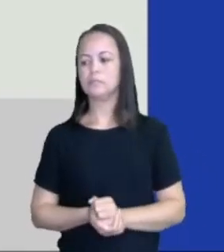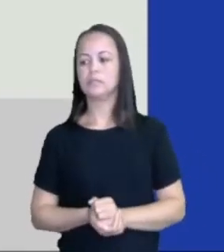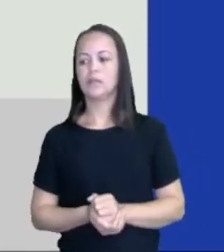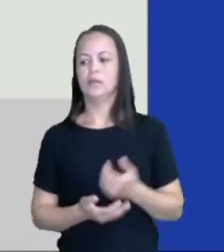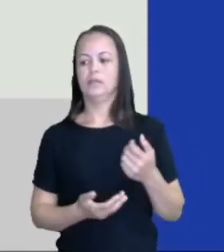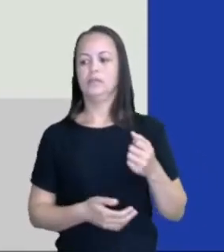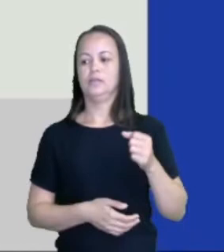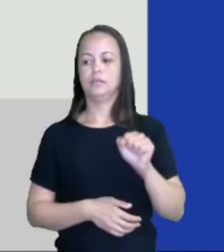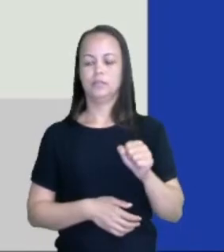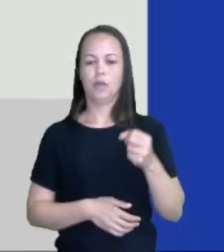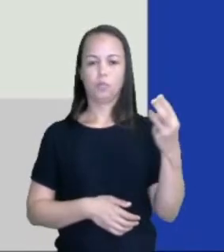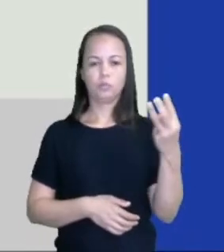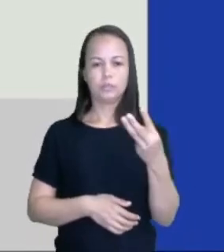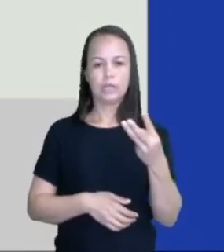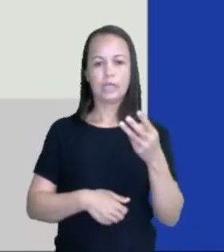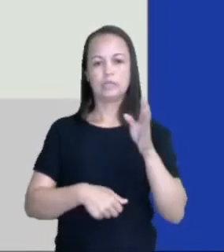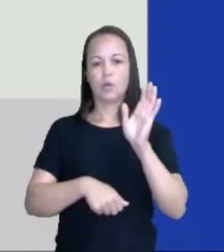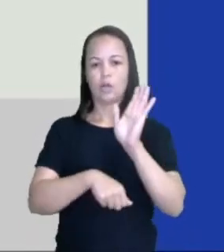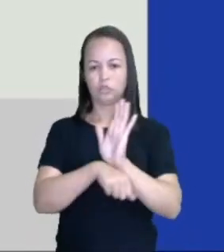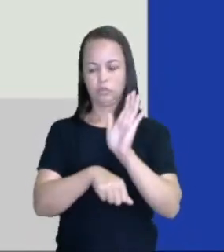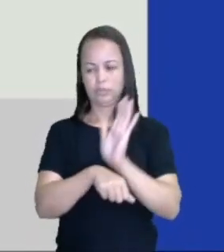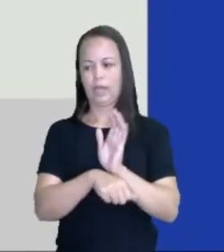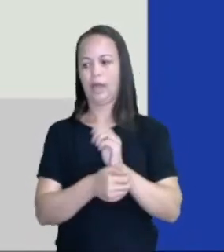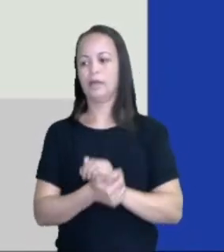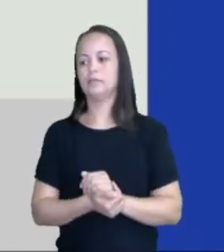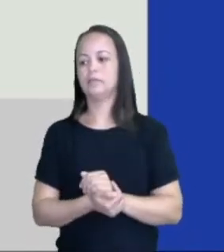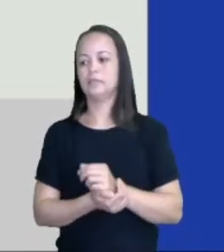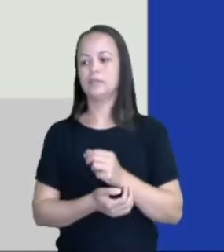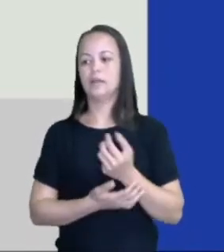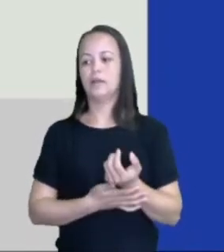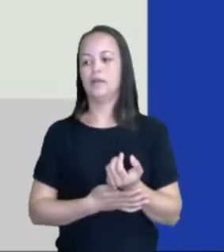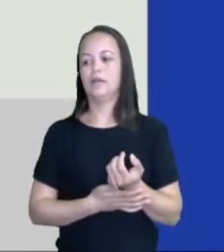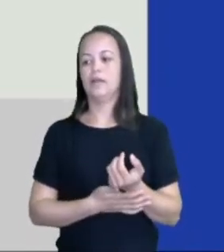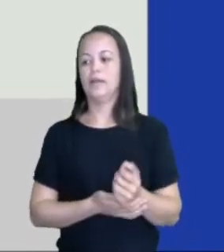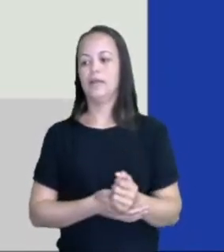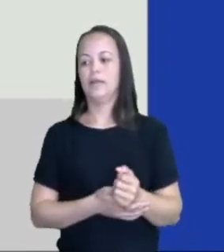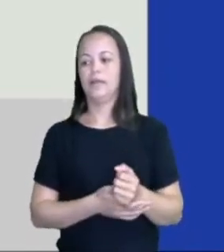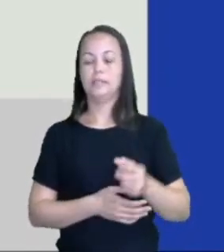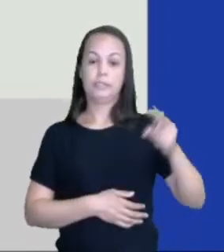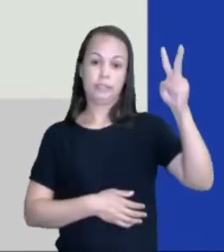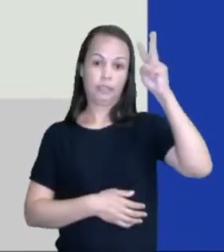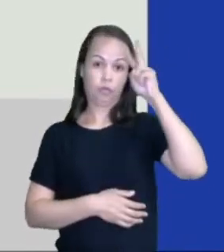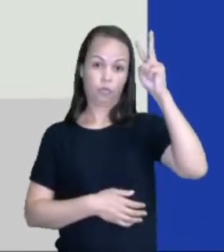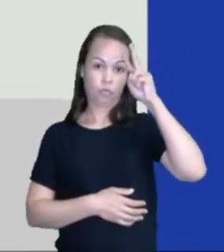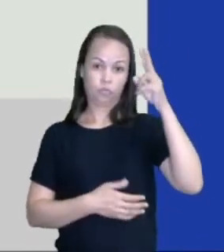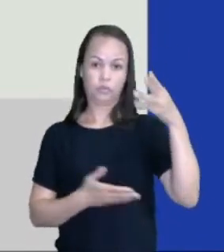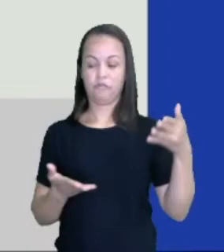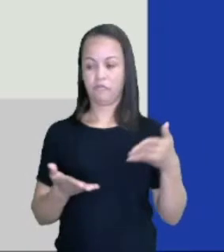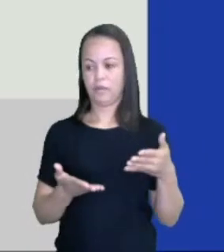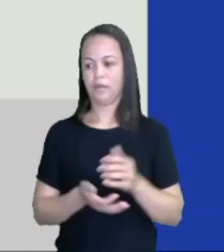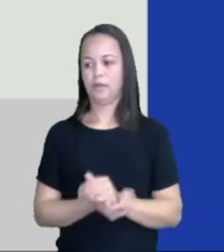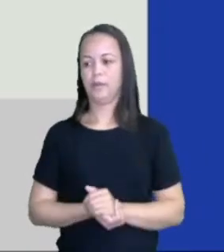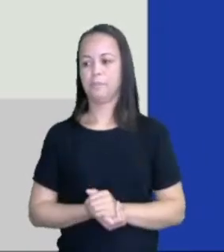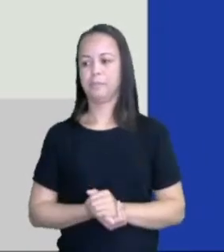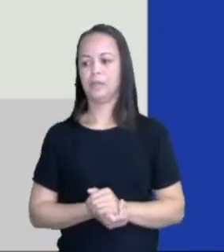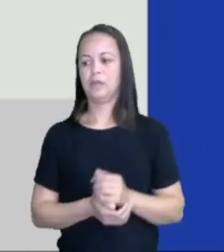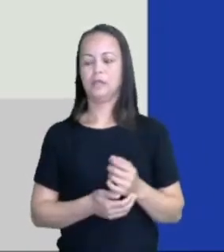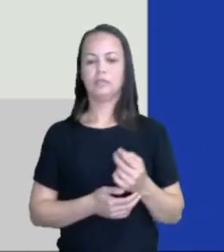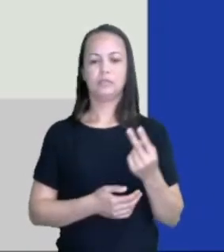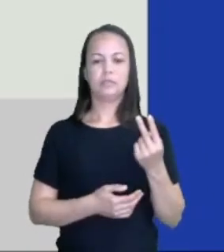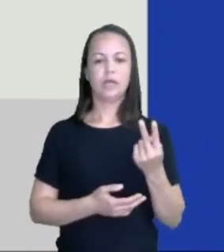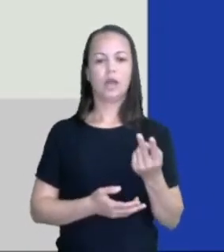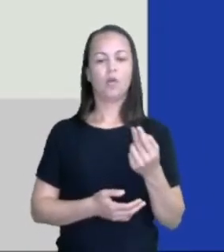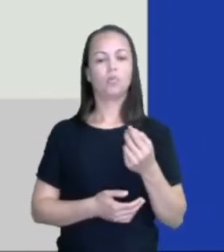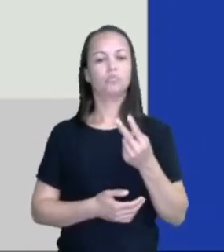tarde, es lunes, son 2 quilos, son 20 euros. Então, sempre que a gente for